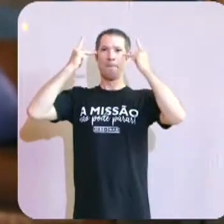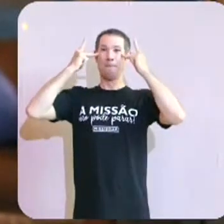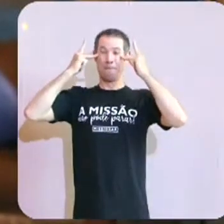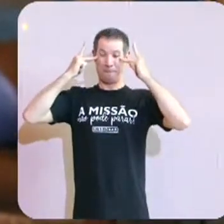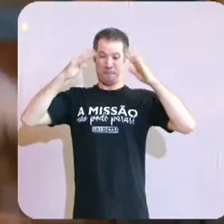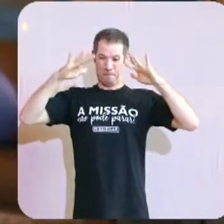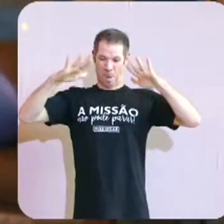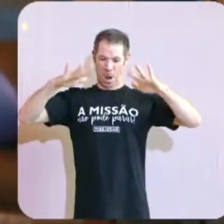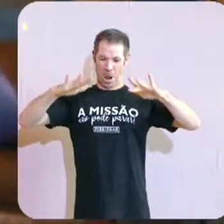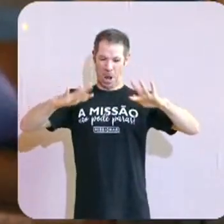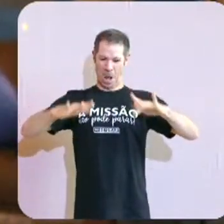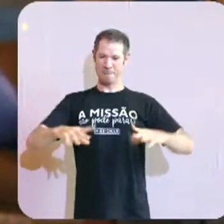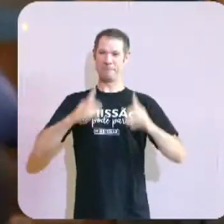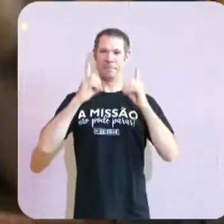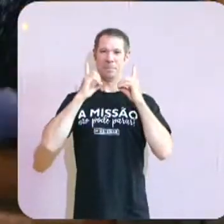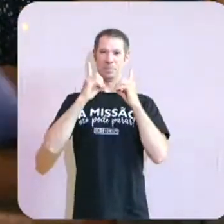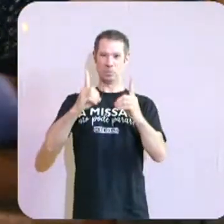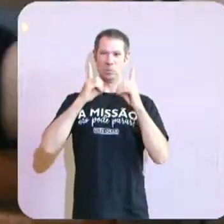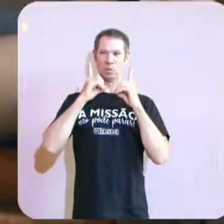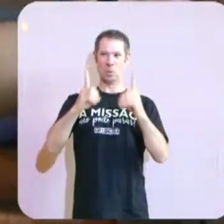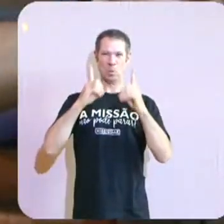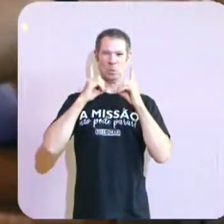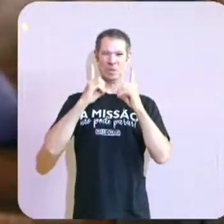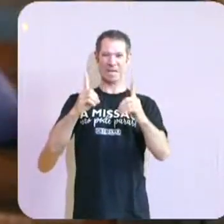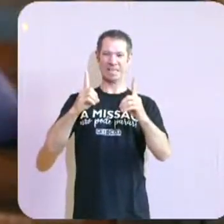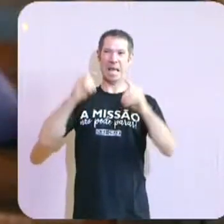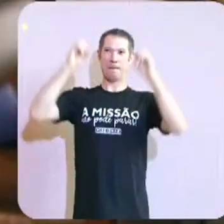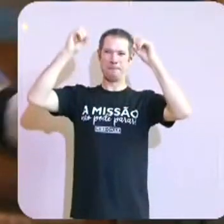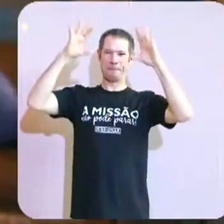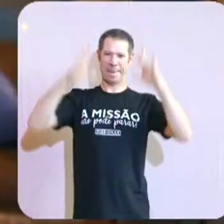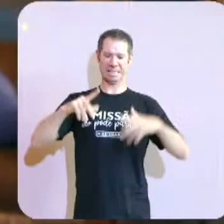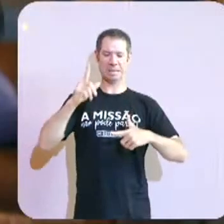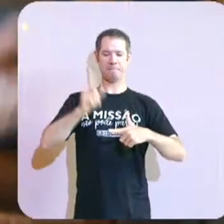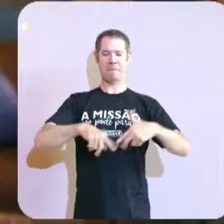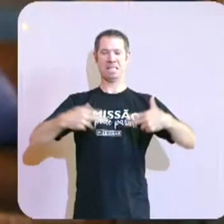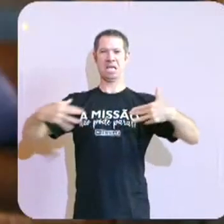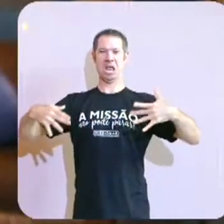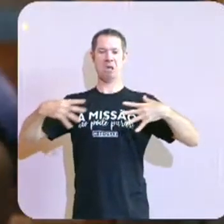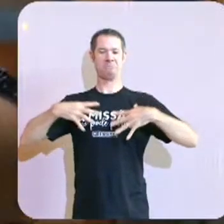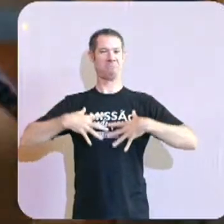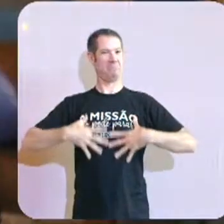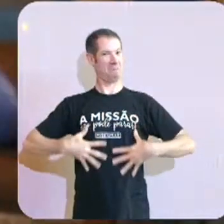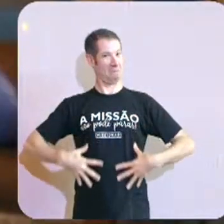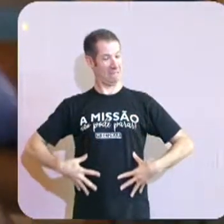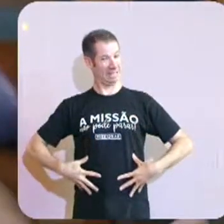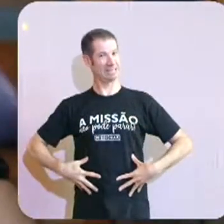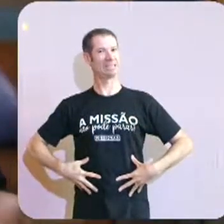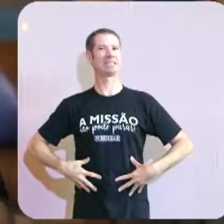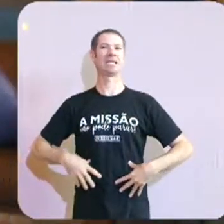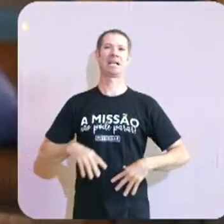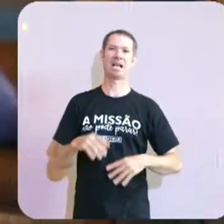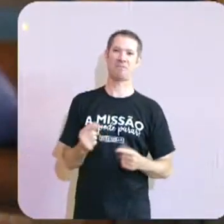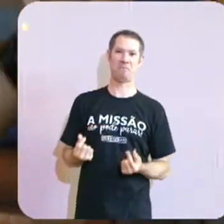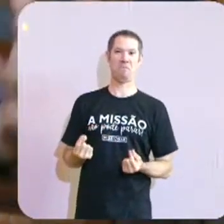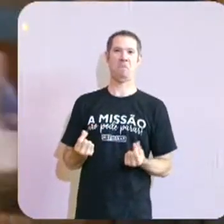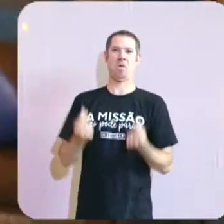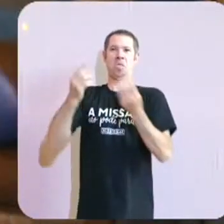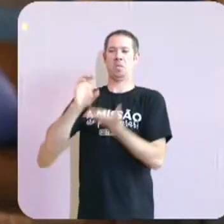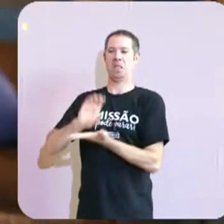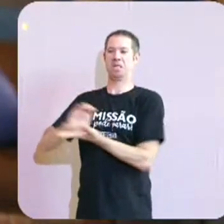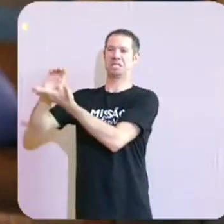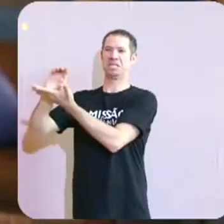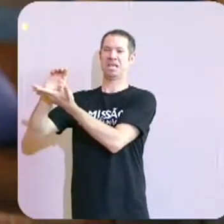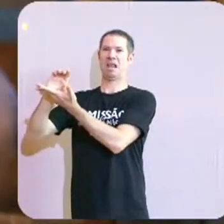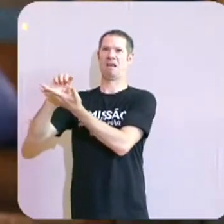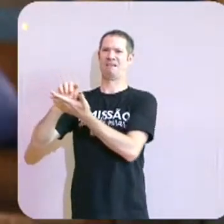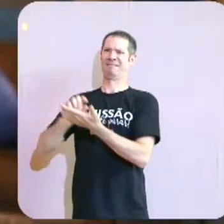se baseia numa doutrina que diz que a bênção material, especialmente a física e a financeira, é o maior